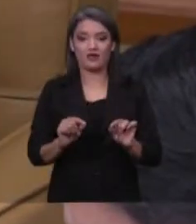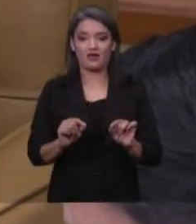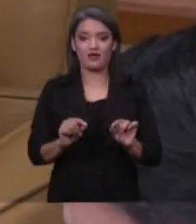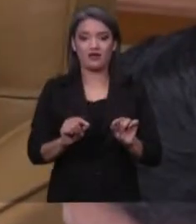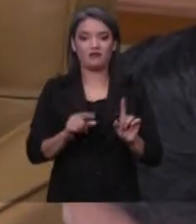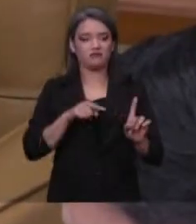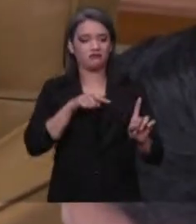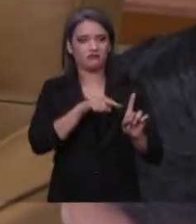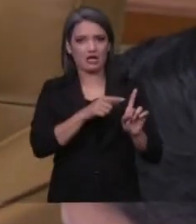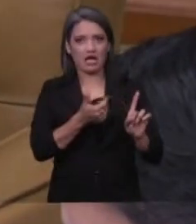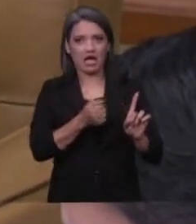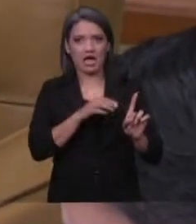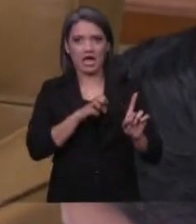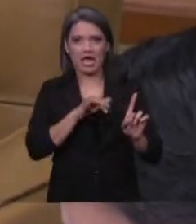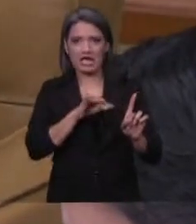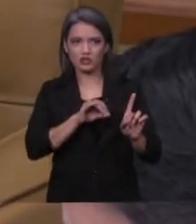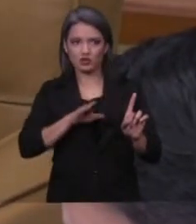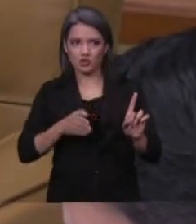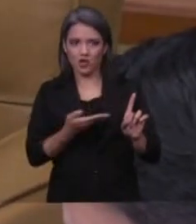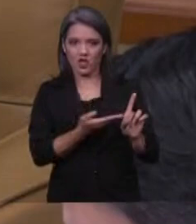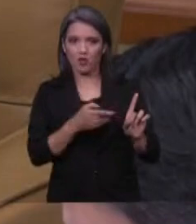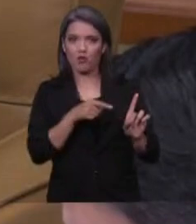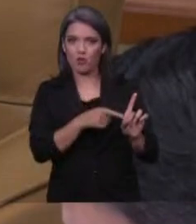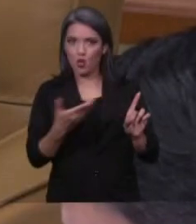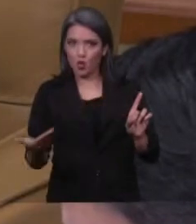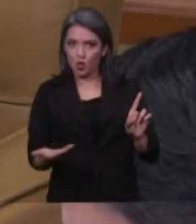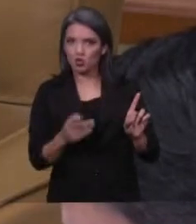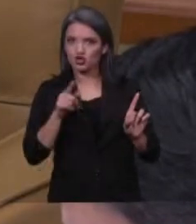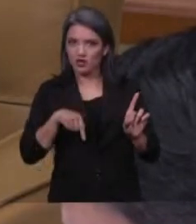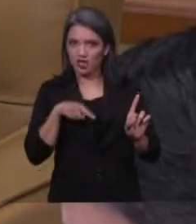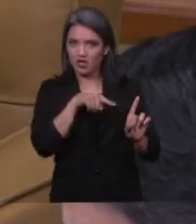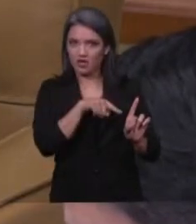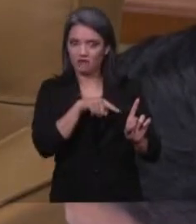Aécio, nesse contexto.